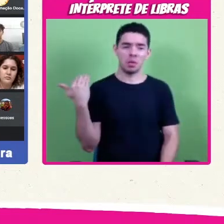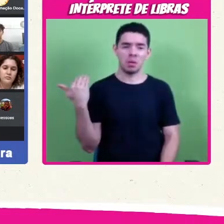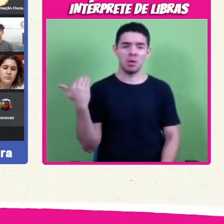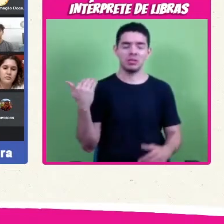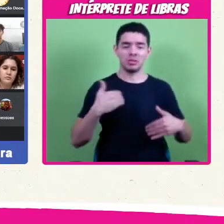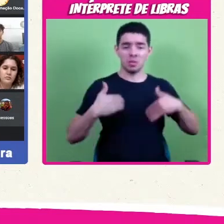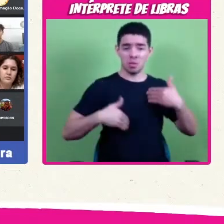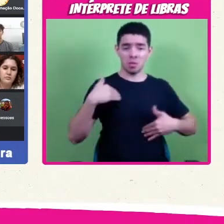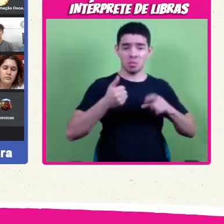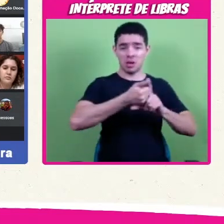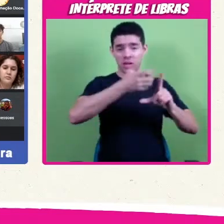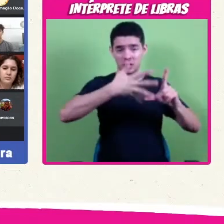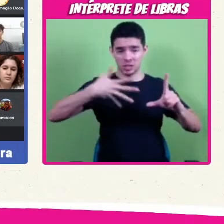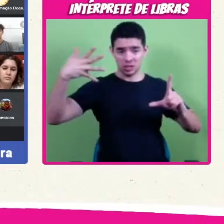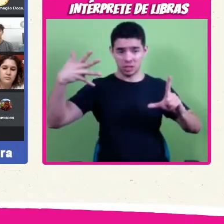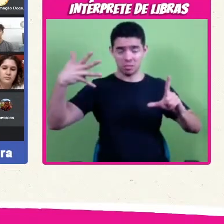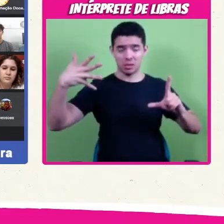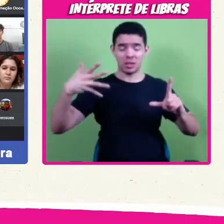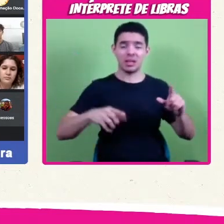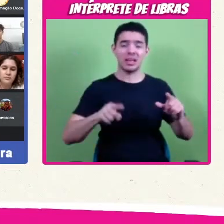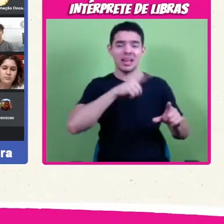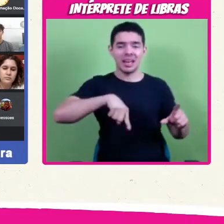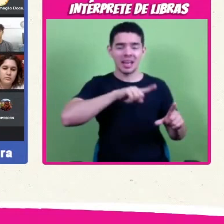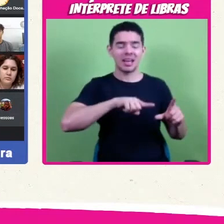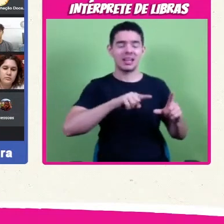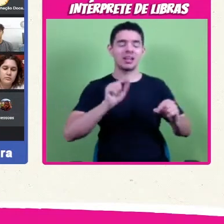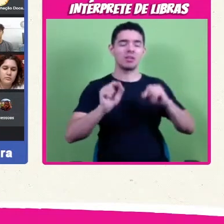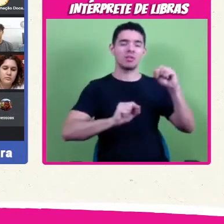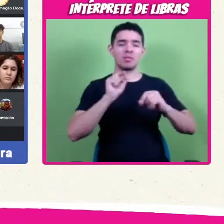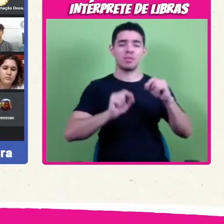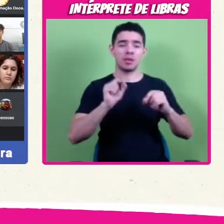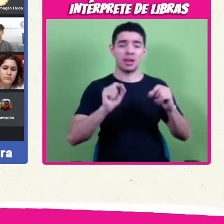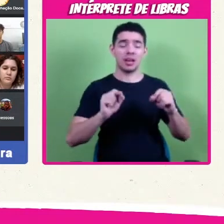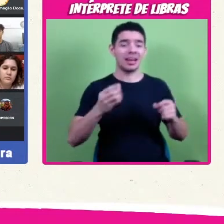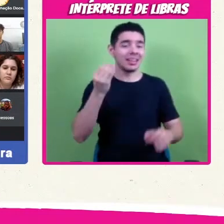corpos LGBTQIAP+, eles são, sobretudo,